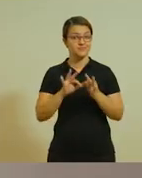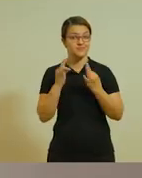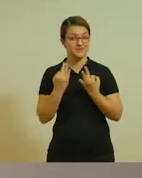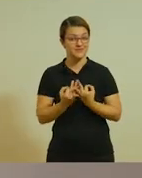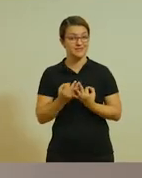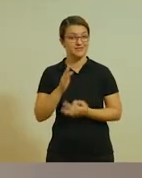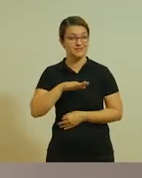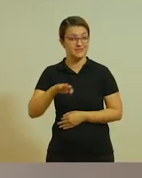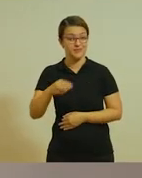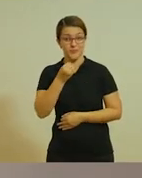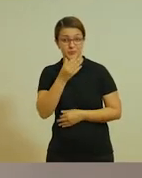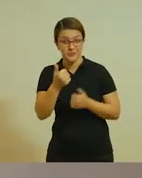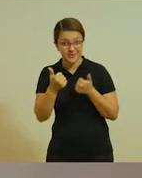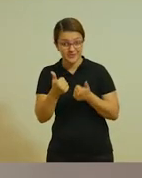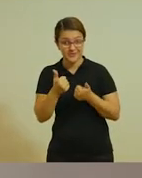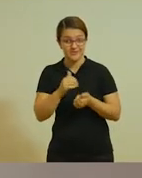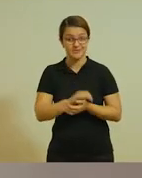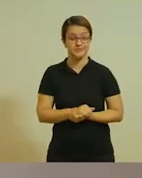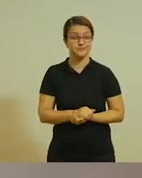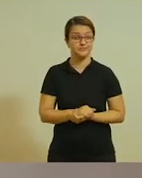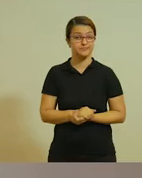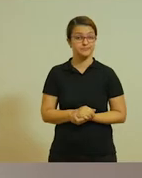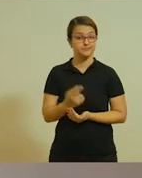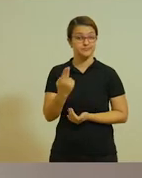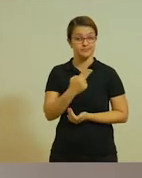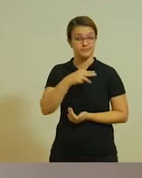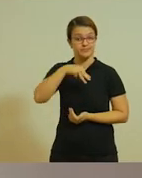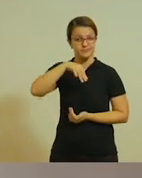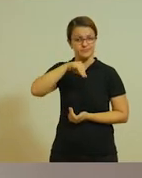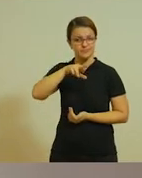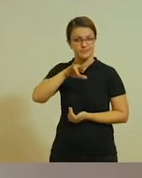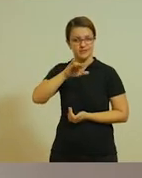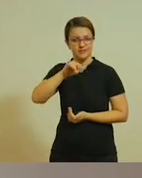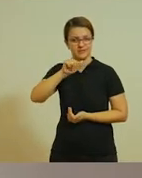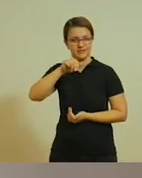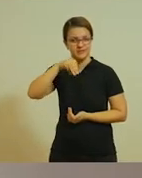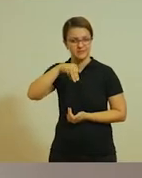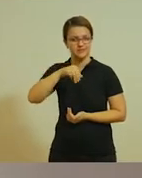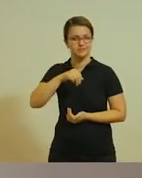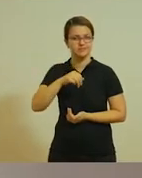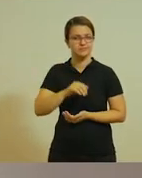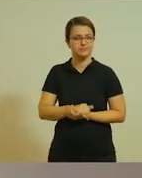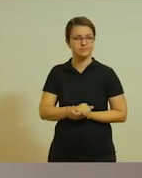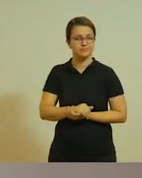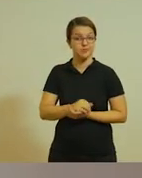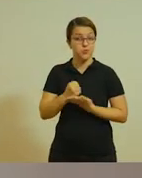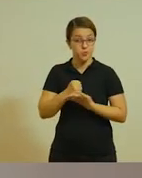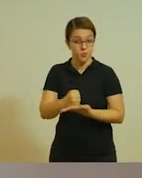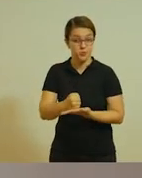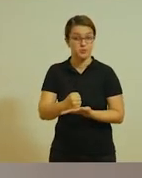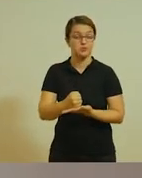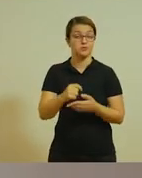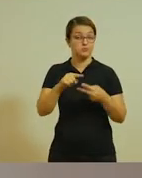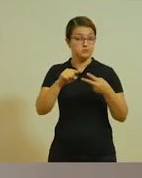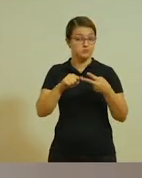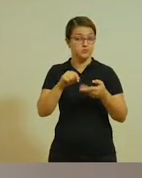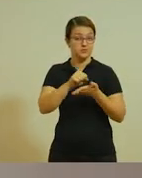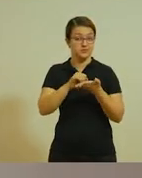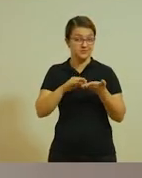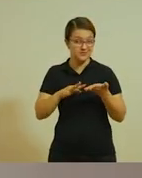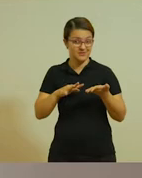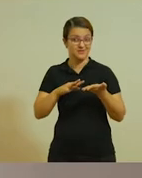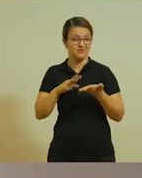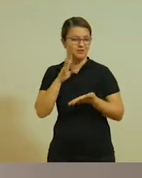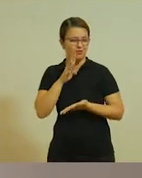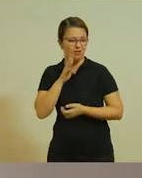Olá, pessoal! Olá, família, crianças, tudo bem com vocês? Eu sou a professora Miriam Teles e eu trouxe hoje duas atividades bem legais para